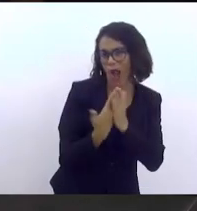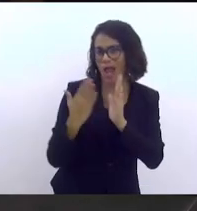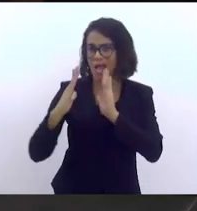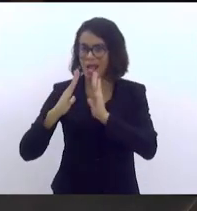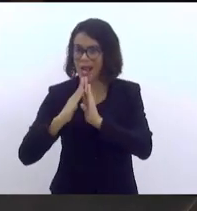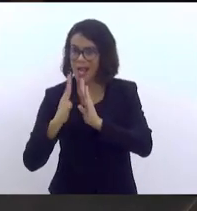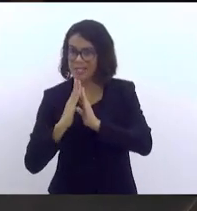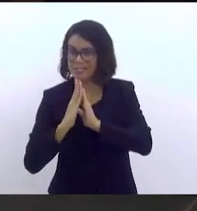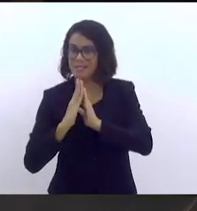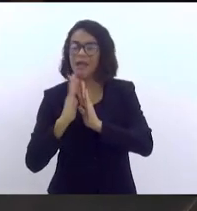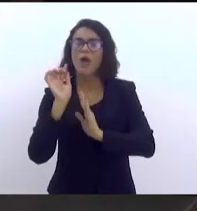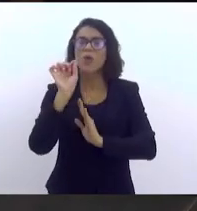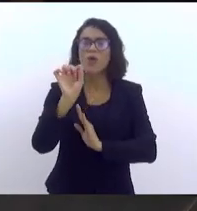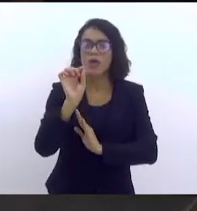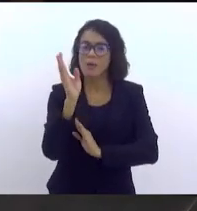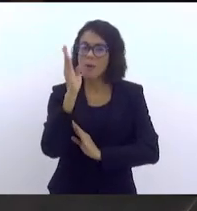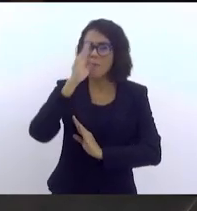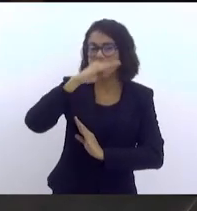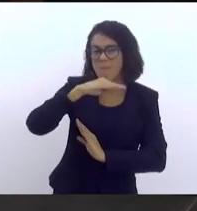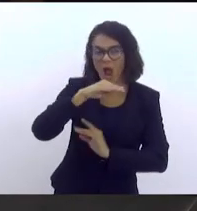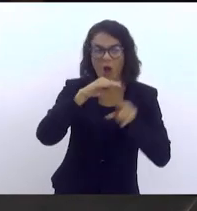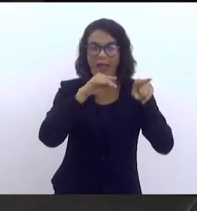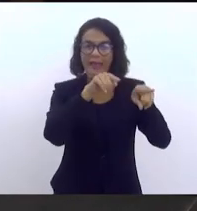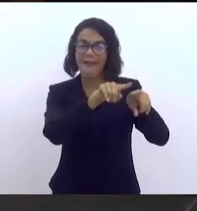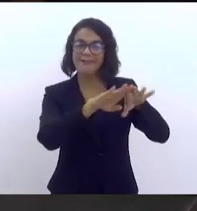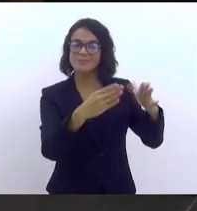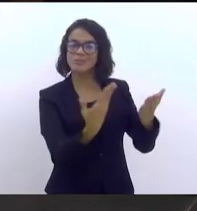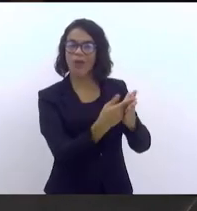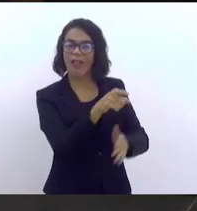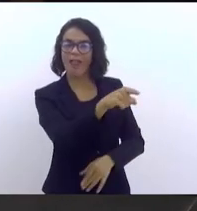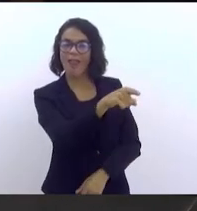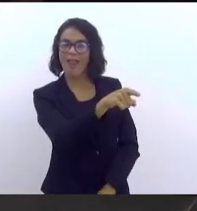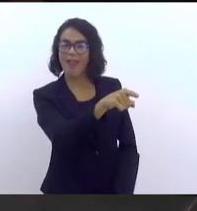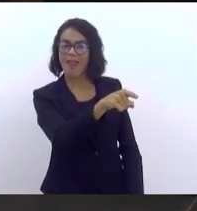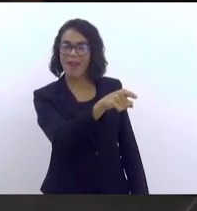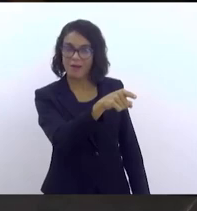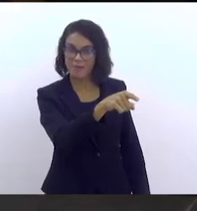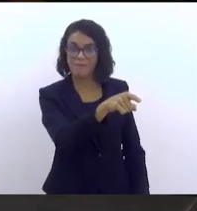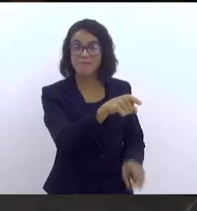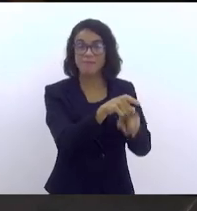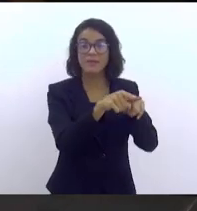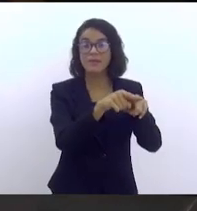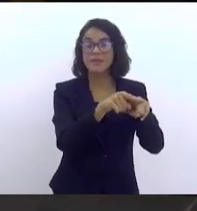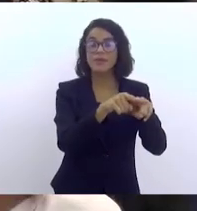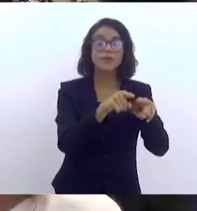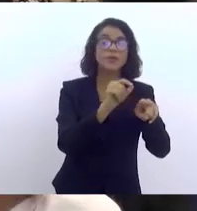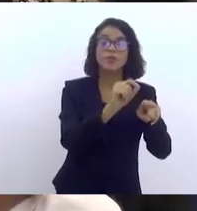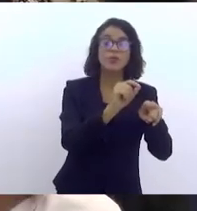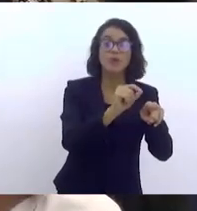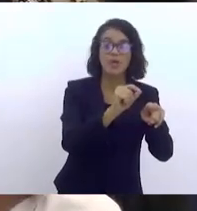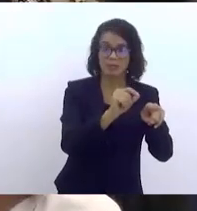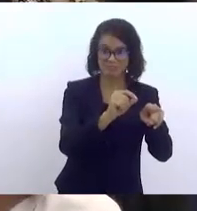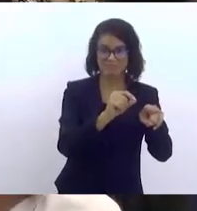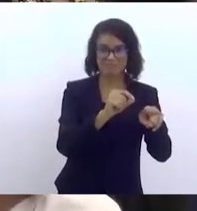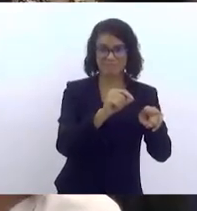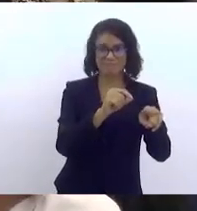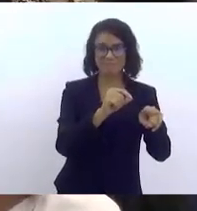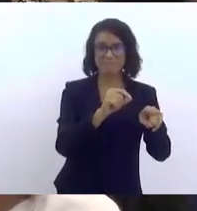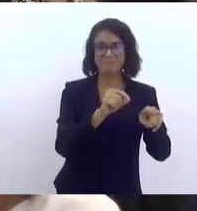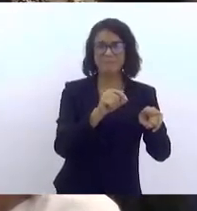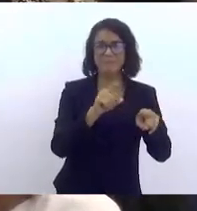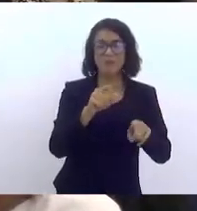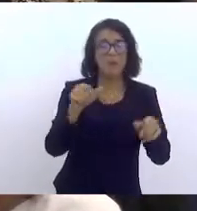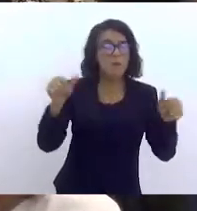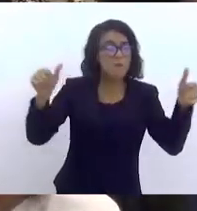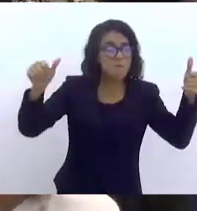dizer que o mal está na escola e velam que